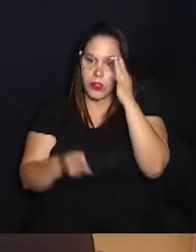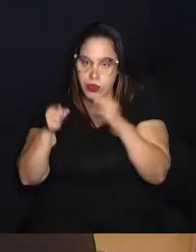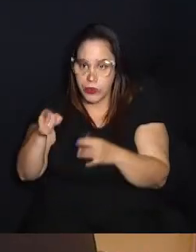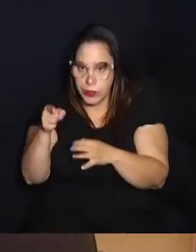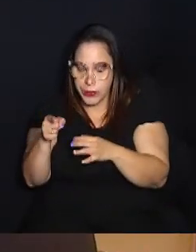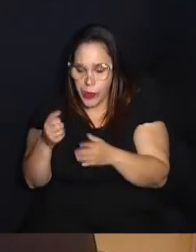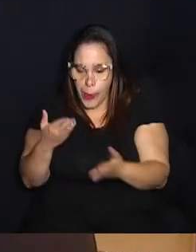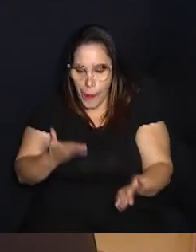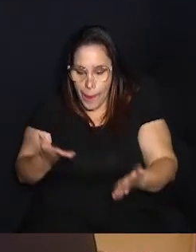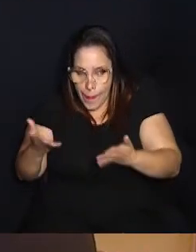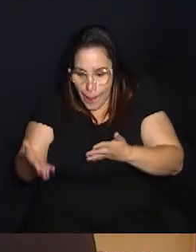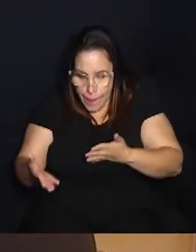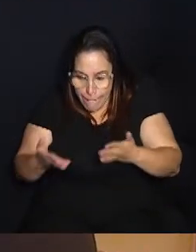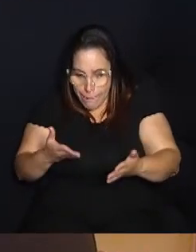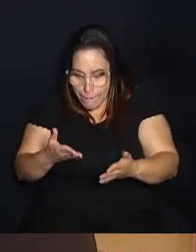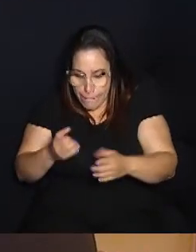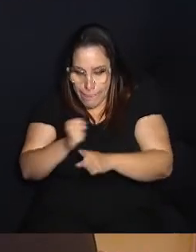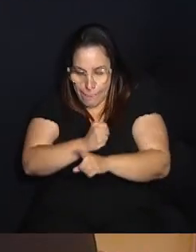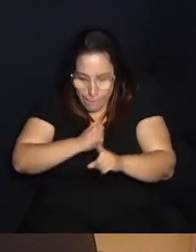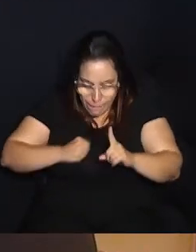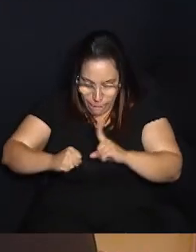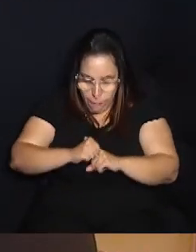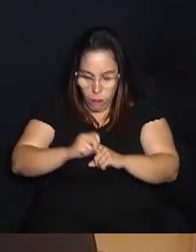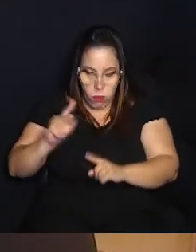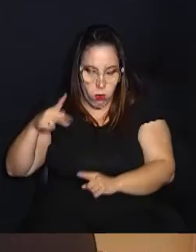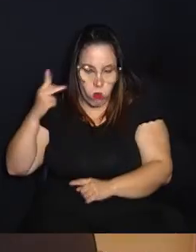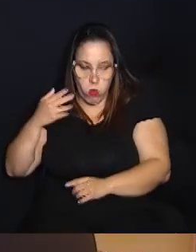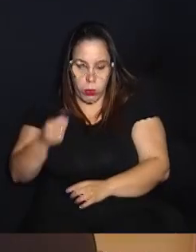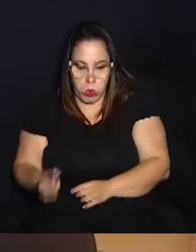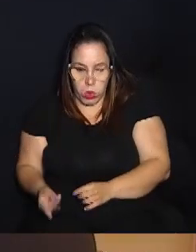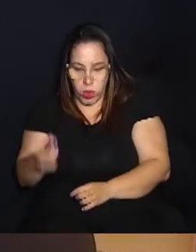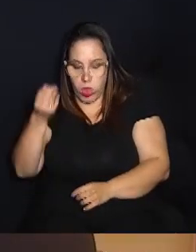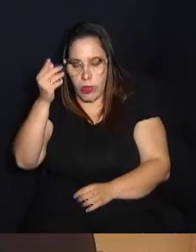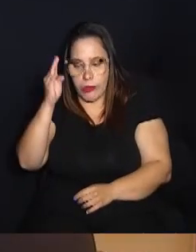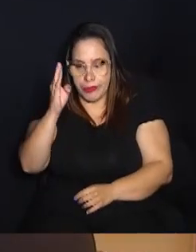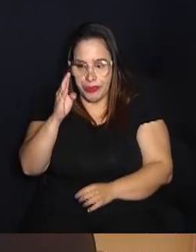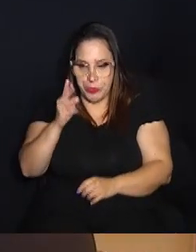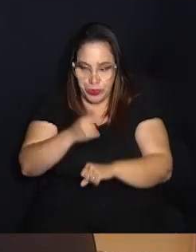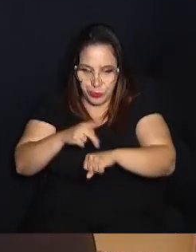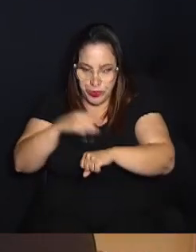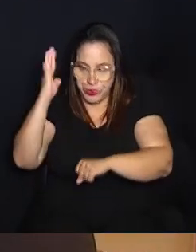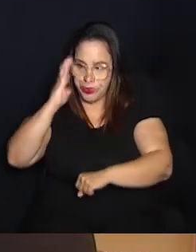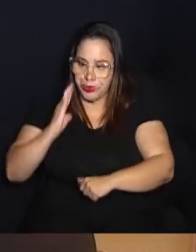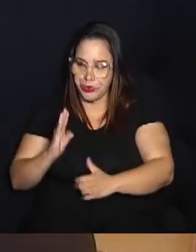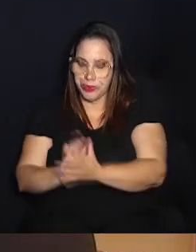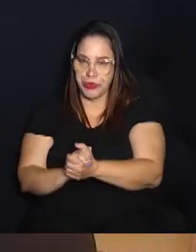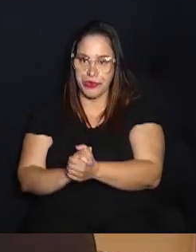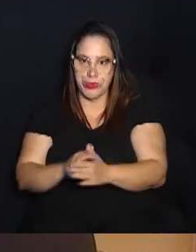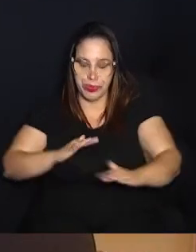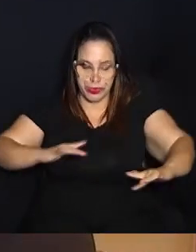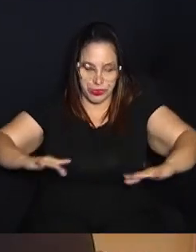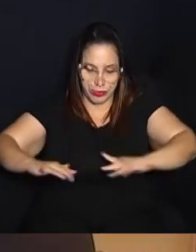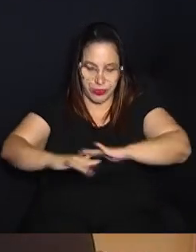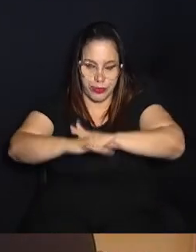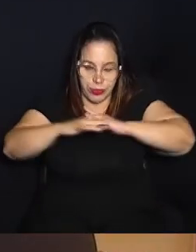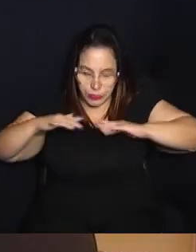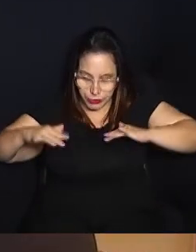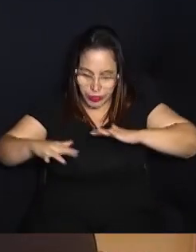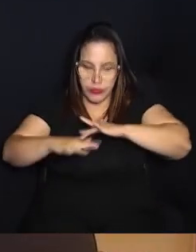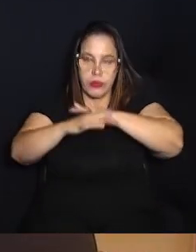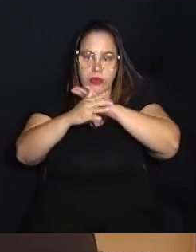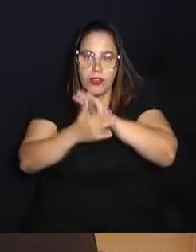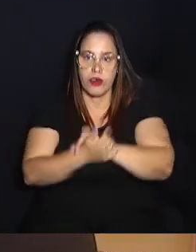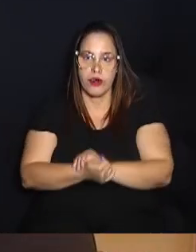para aquele momento social, político e econômico do país, a